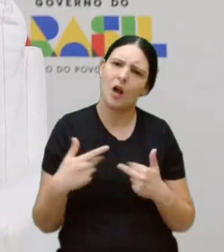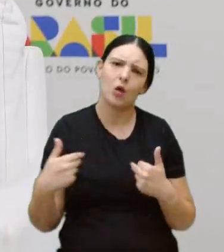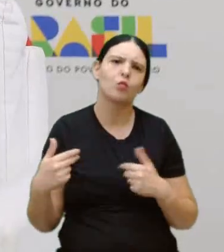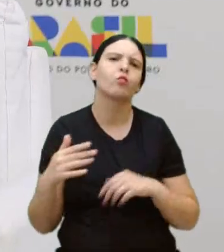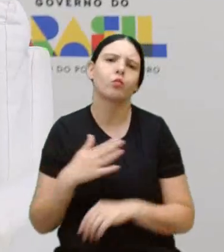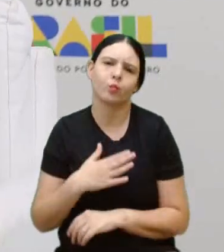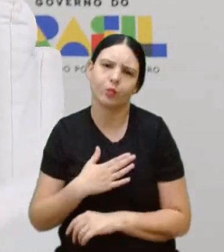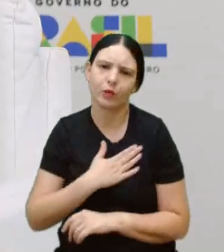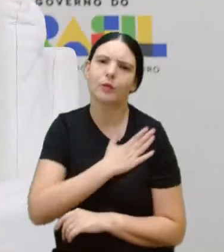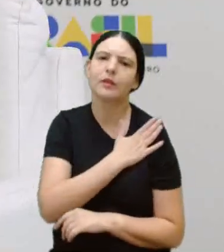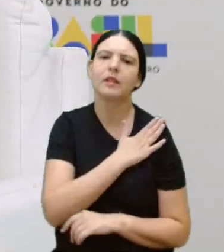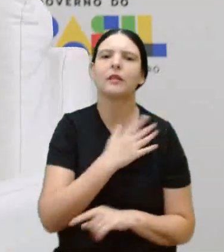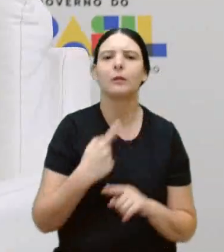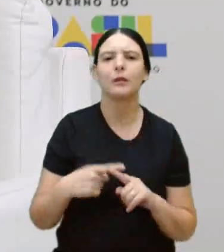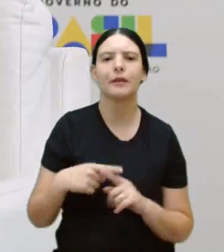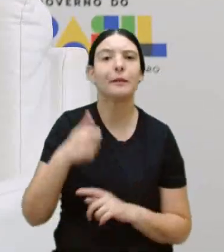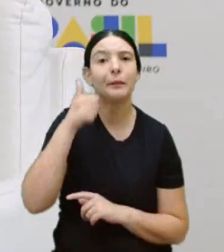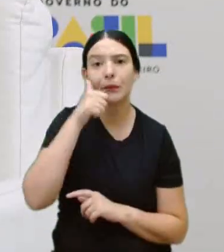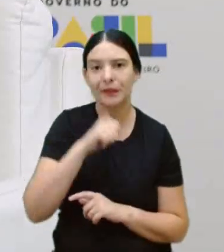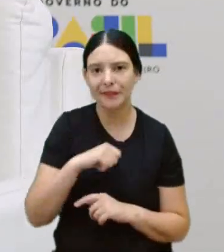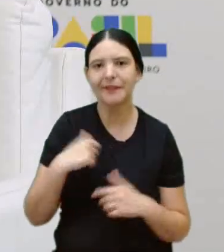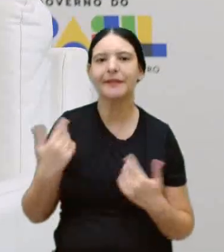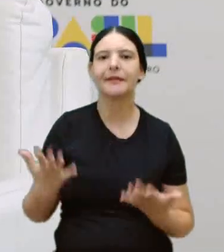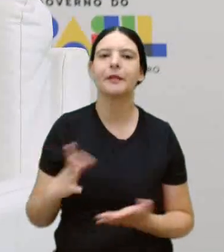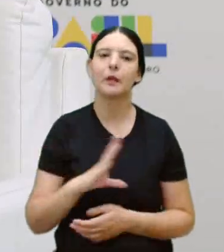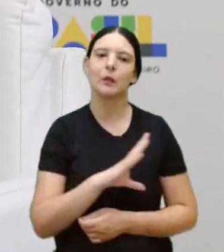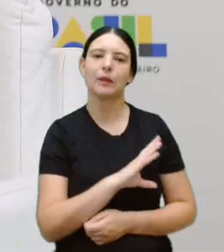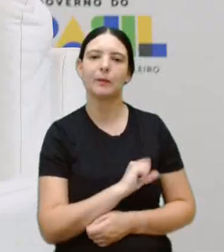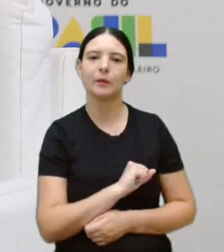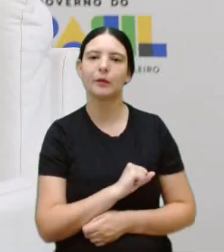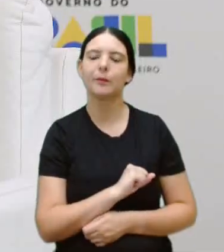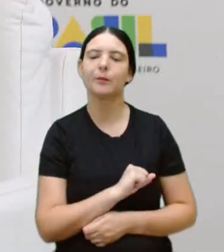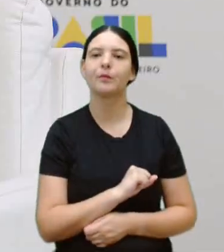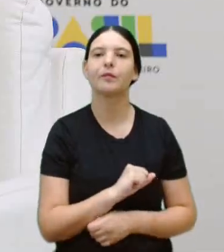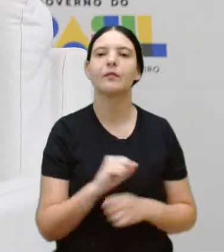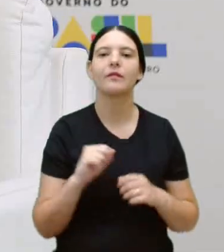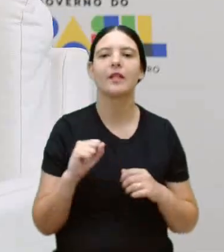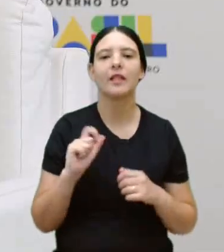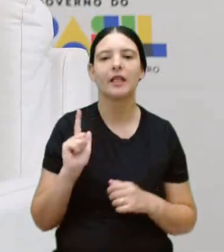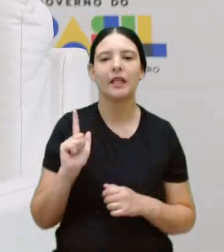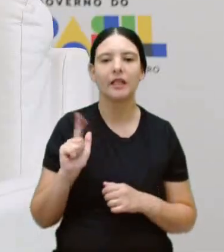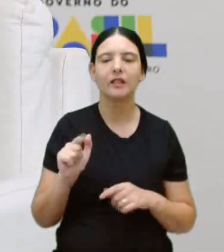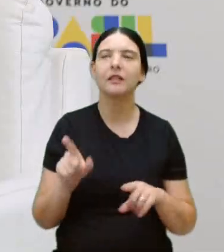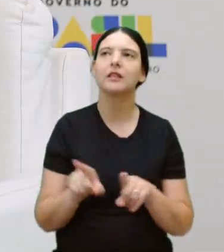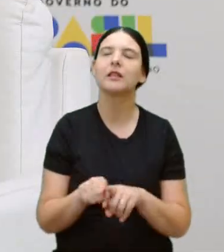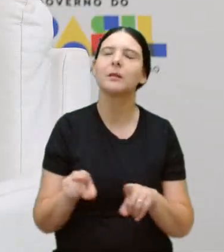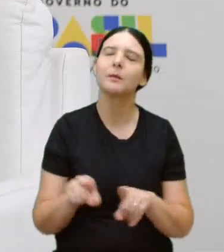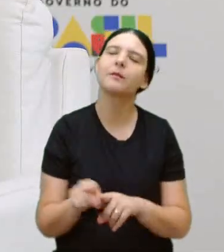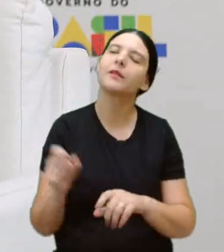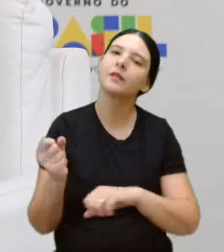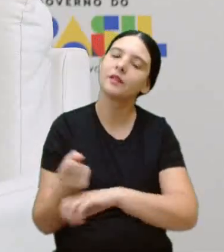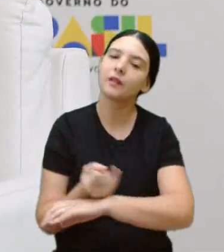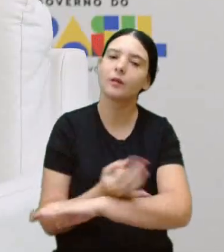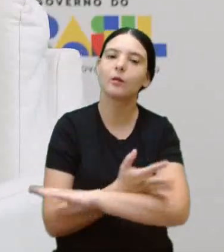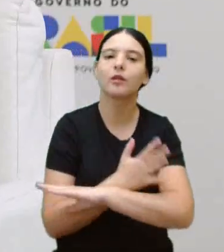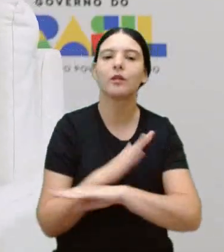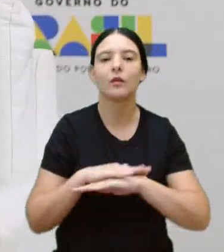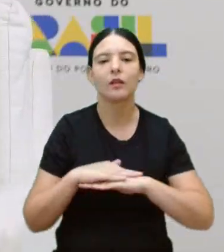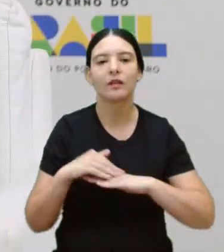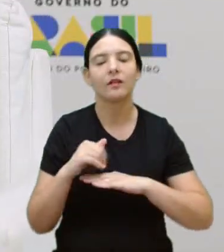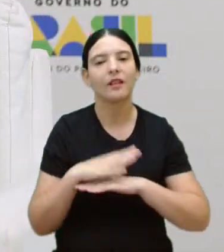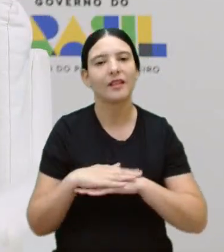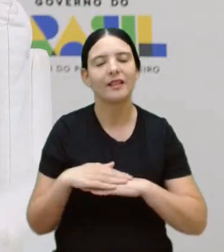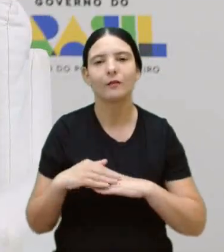Percebam? Então, o amor ele é também uma emoção, um afeto que não é